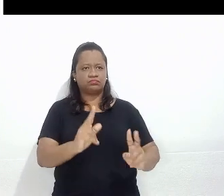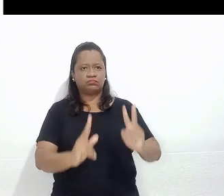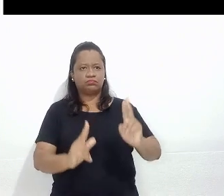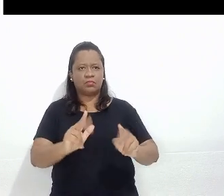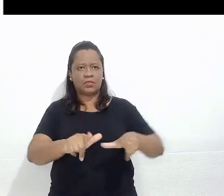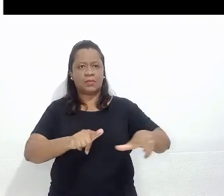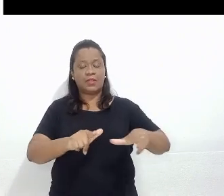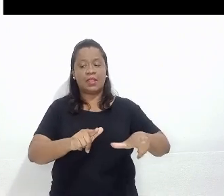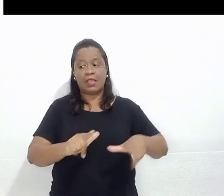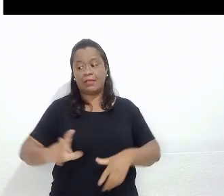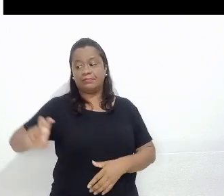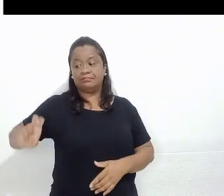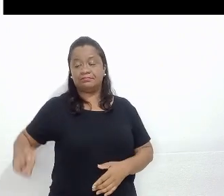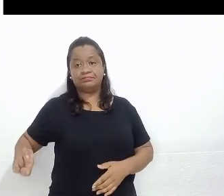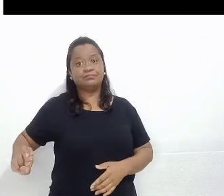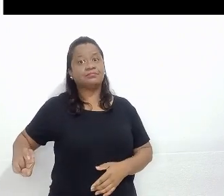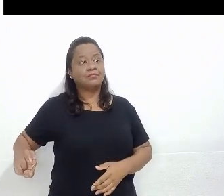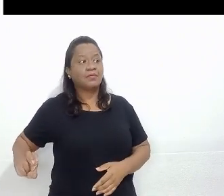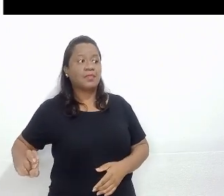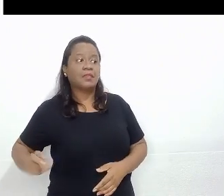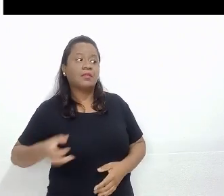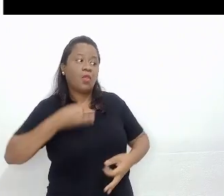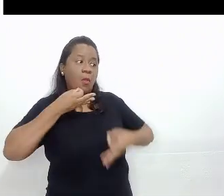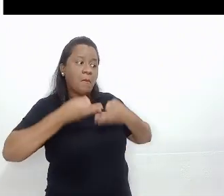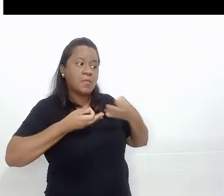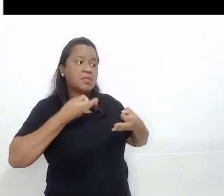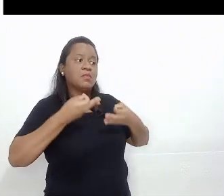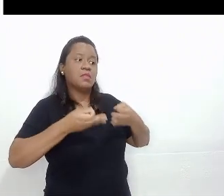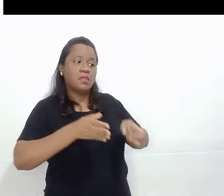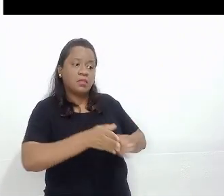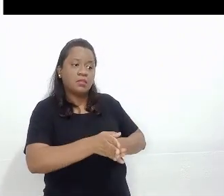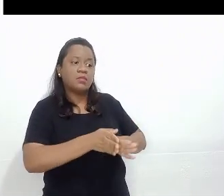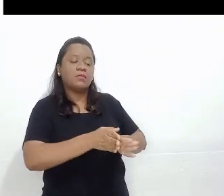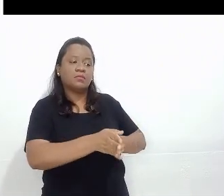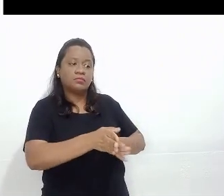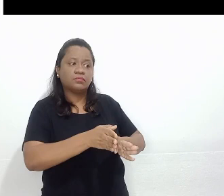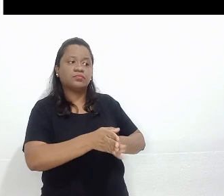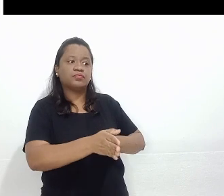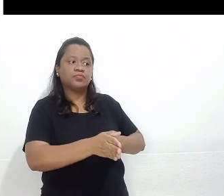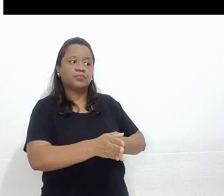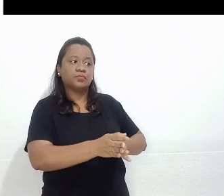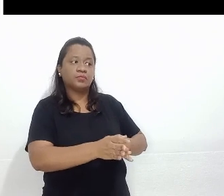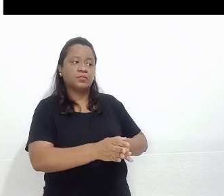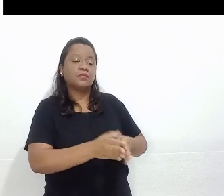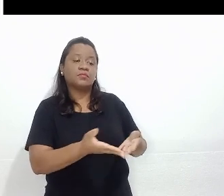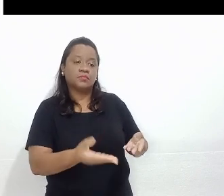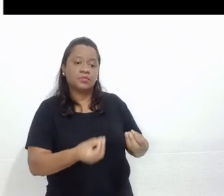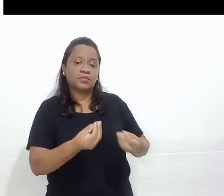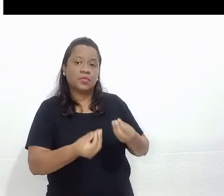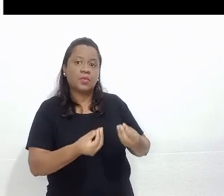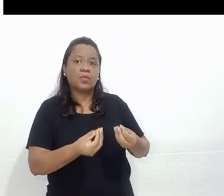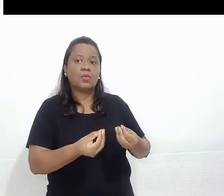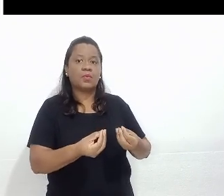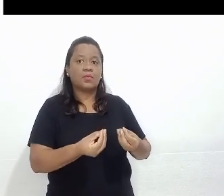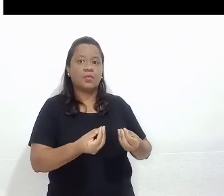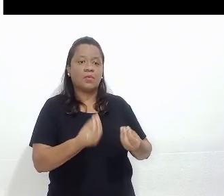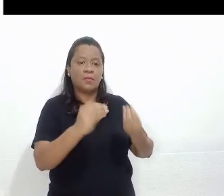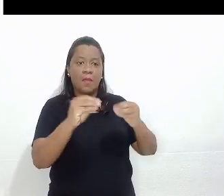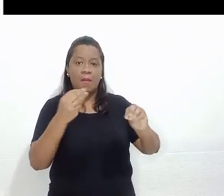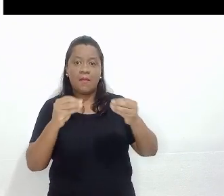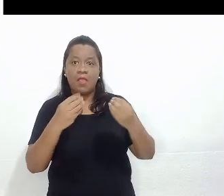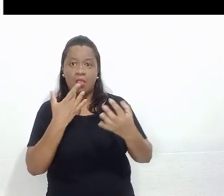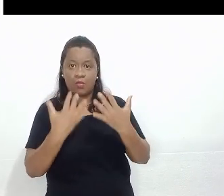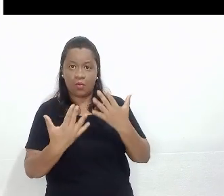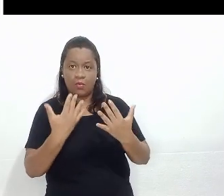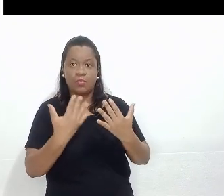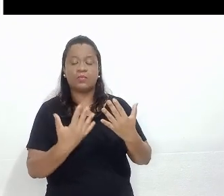querer estar do lado, dando os pitacos dele e orientando o trabalho desse técnico, tá? De colorização do filme. Então é